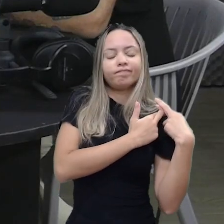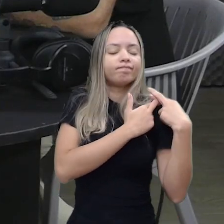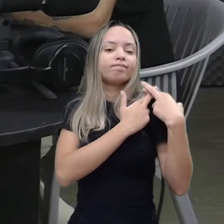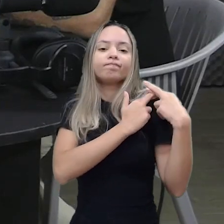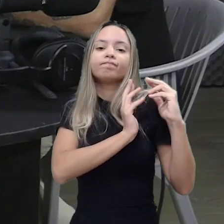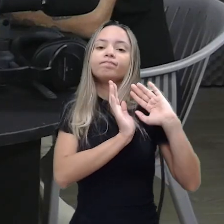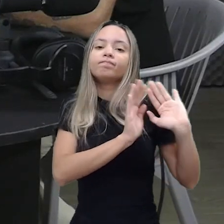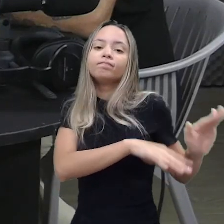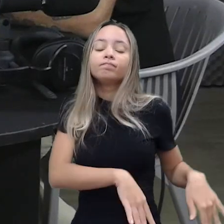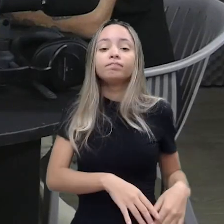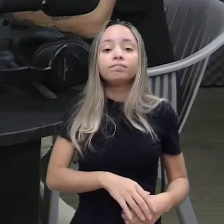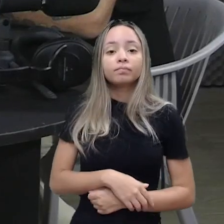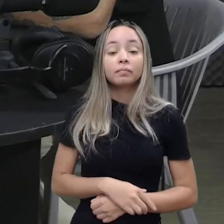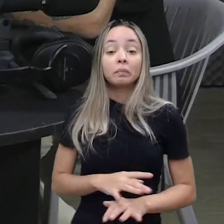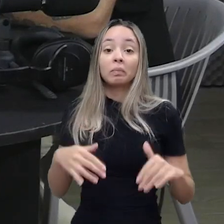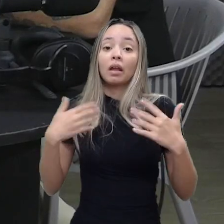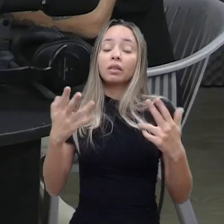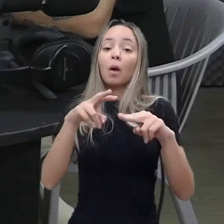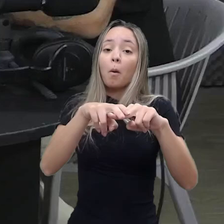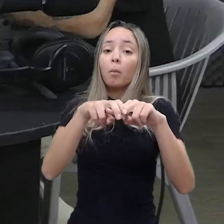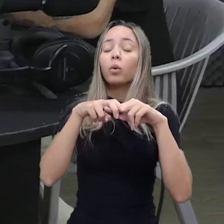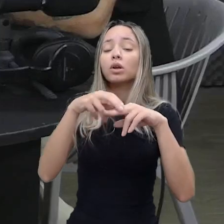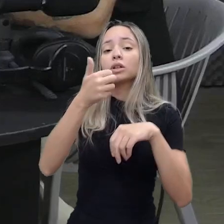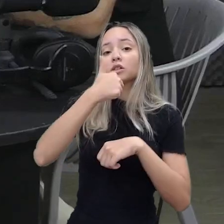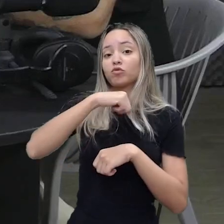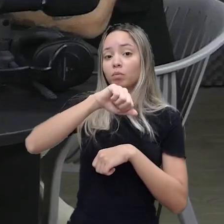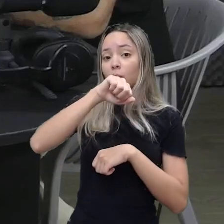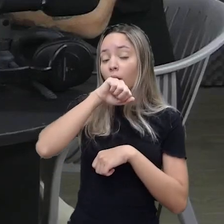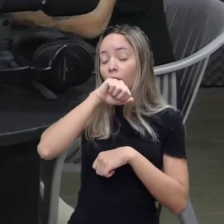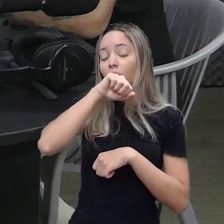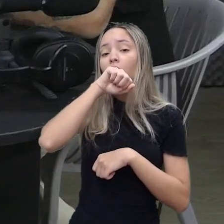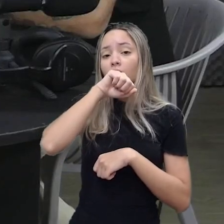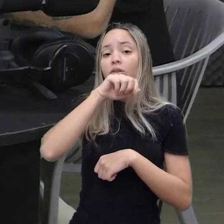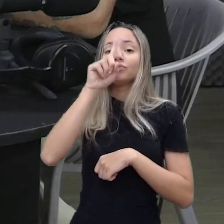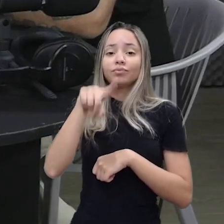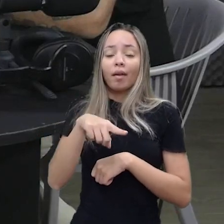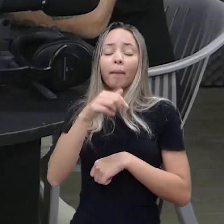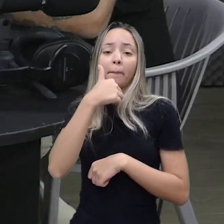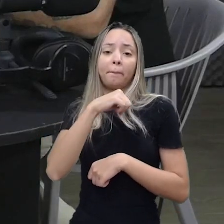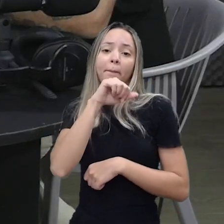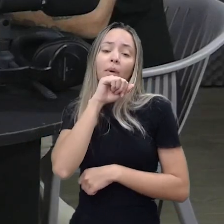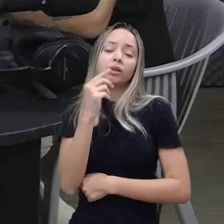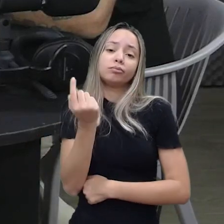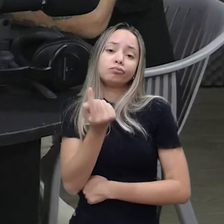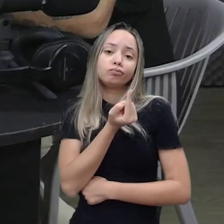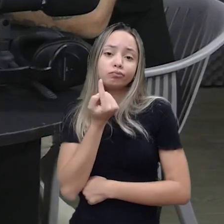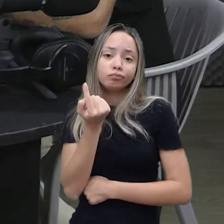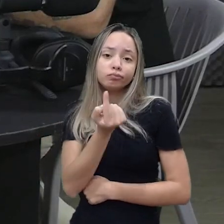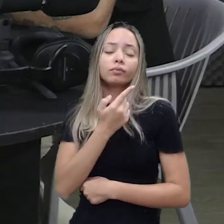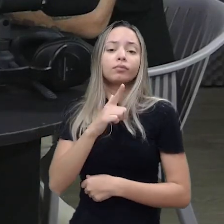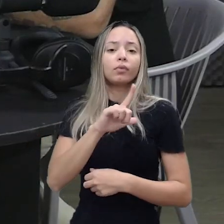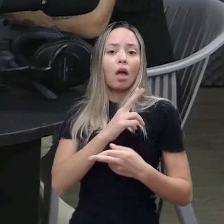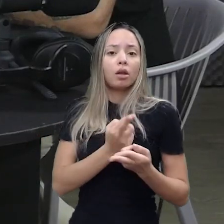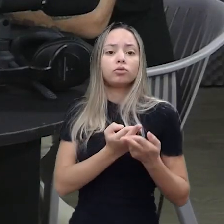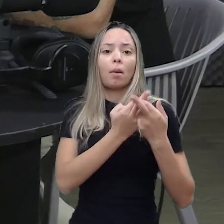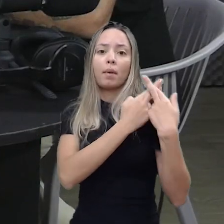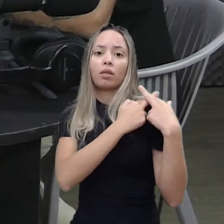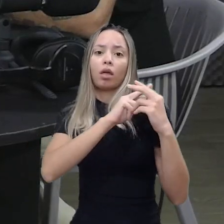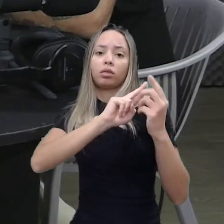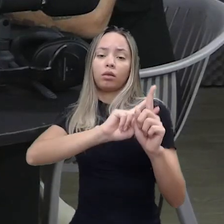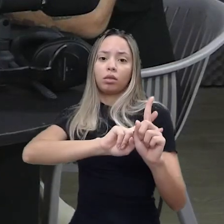deficiência. Então, muitas vezes essas mães acabam sendo mães solo, né, com uma responsabilidade